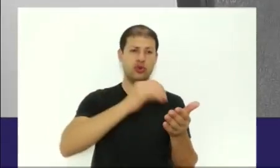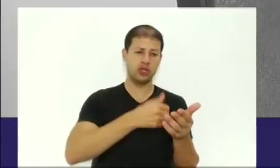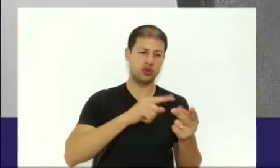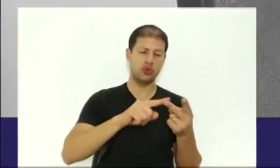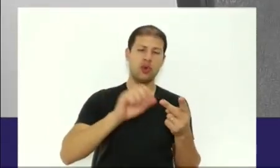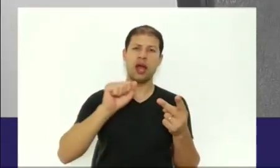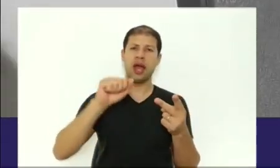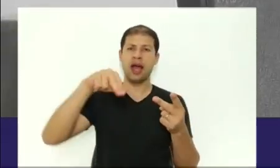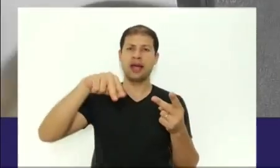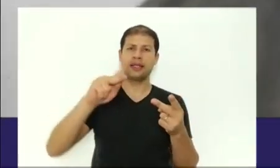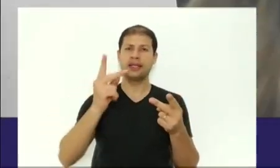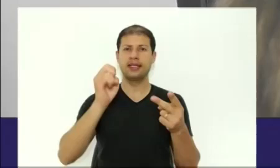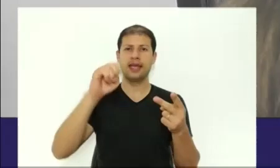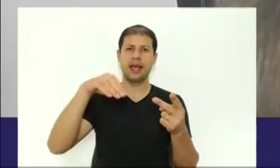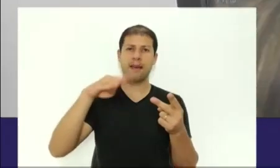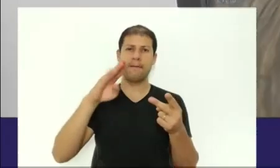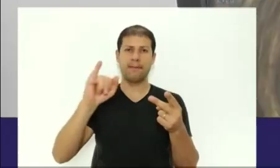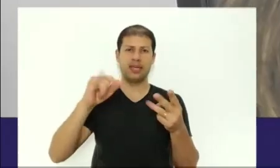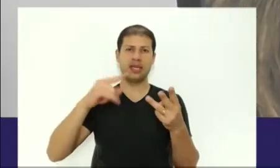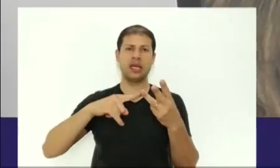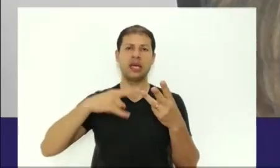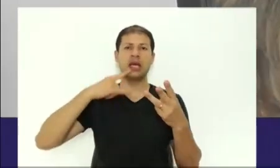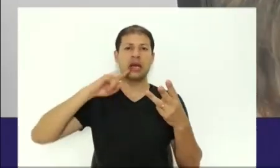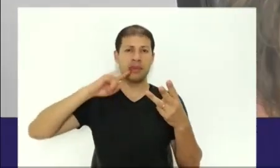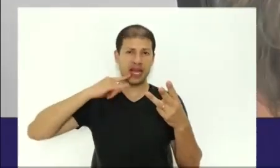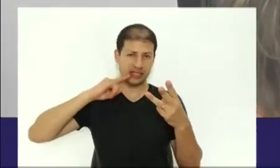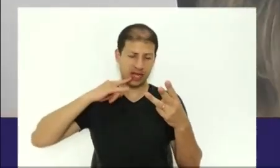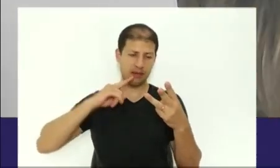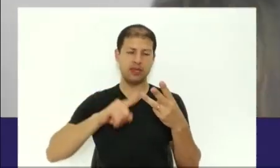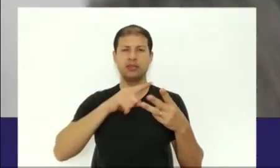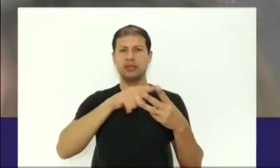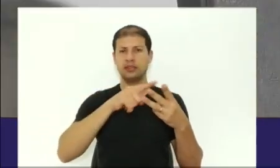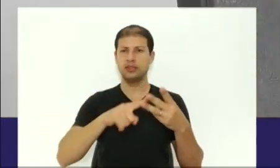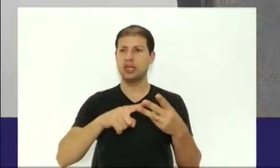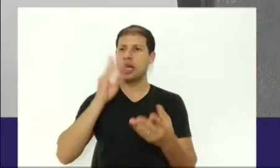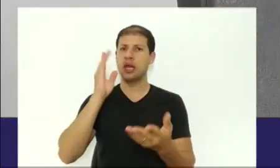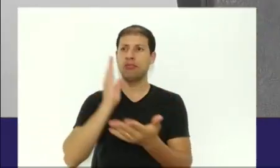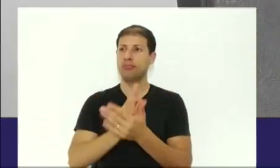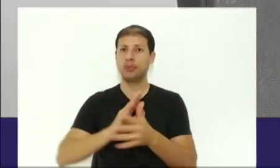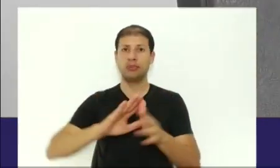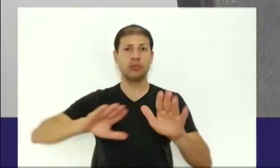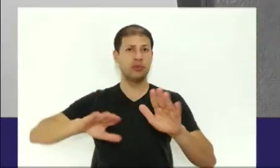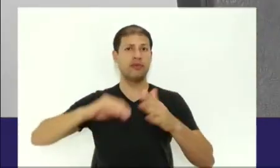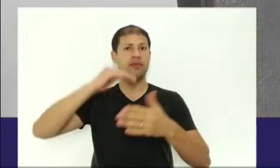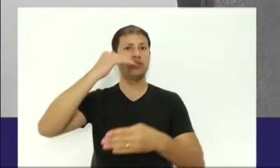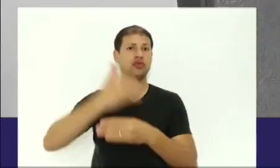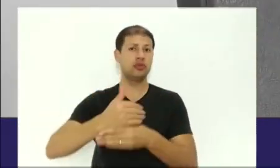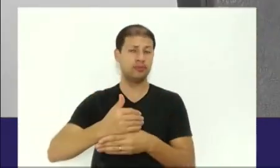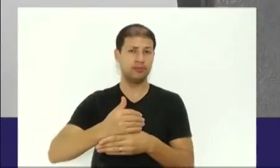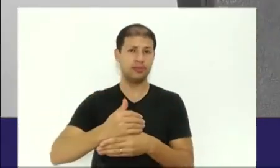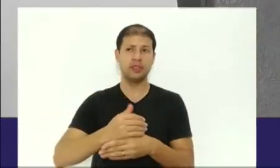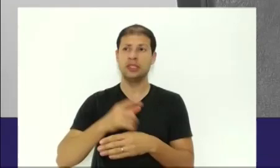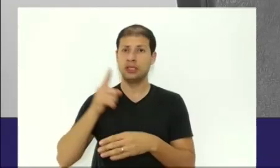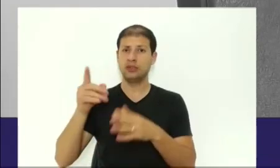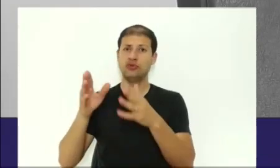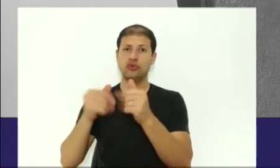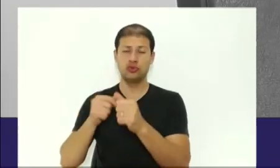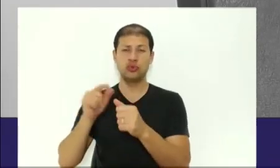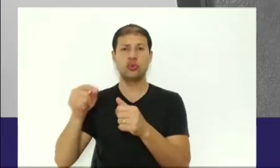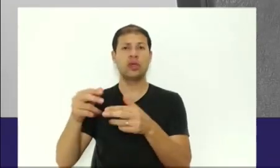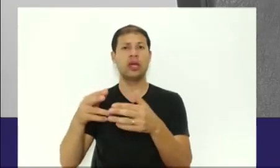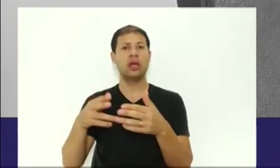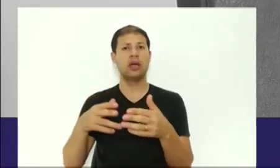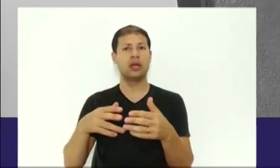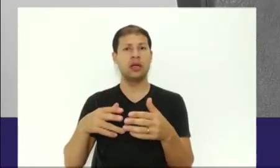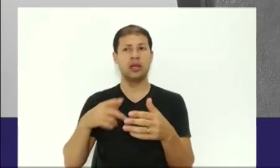Piracicaba, infelizmente encerrou suas atividades e que a Viação Itaqueri Limitada foi solicitada, através de requisição,